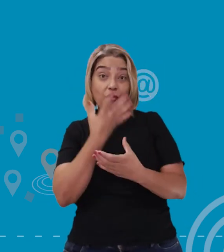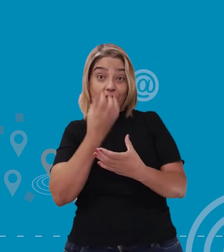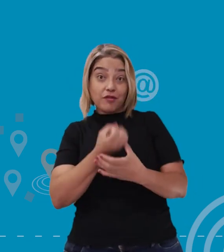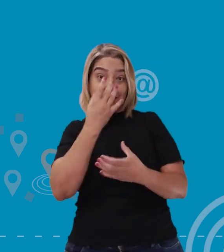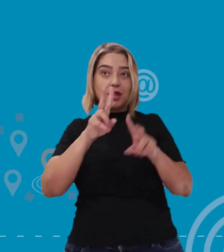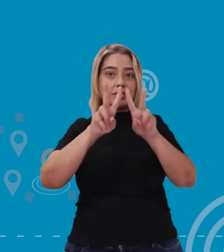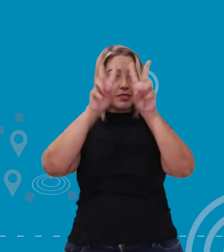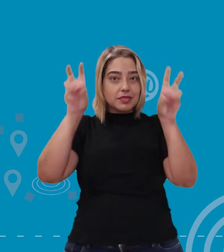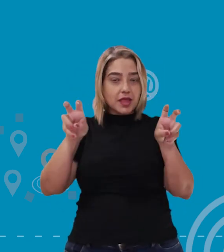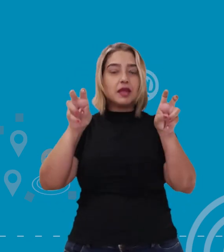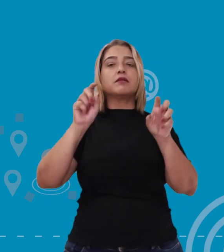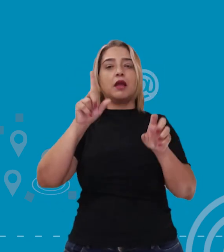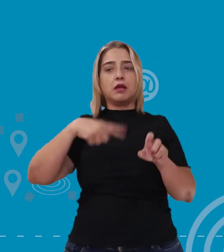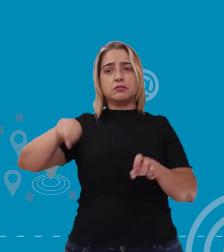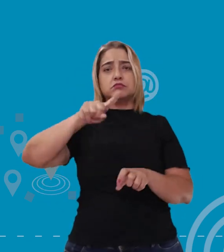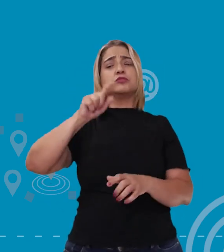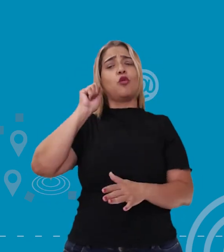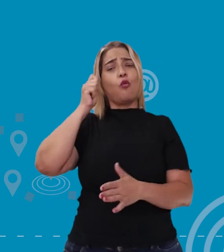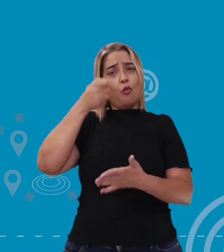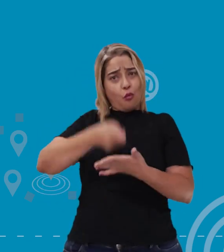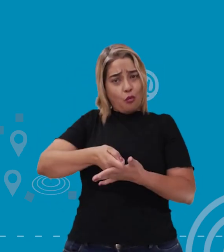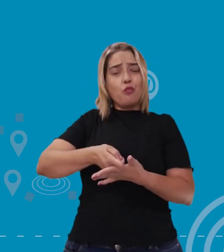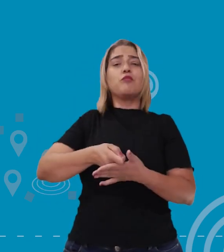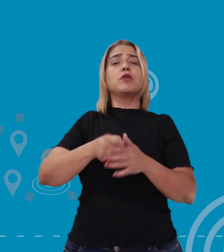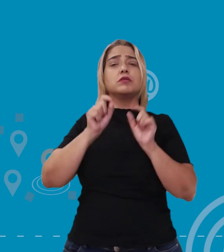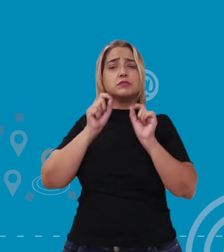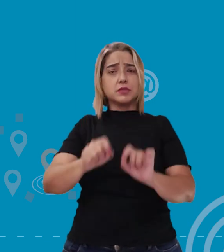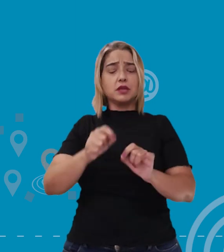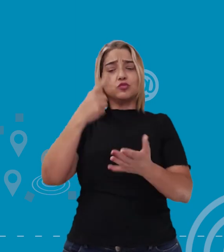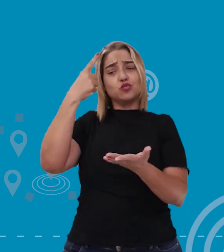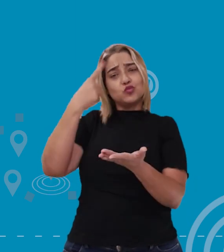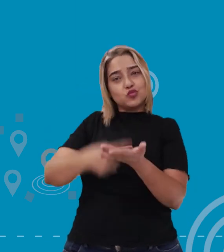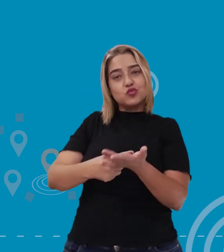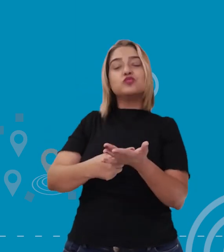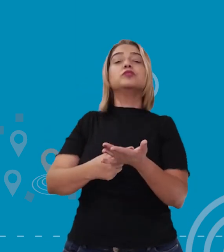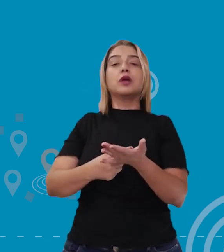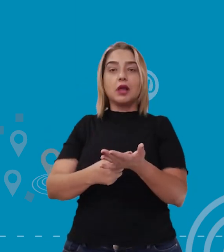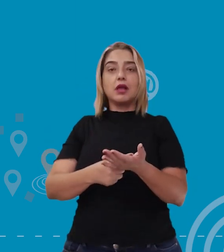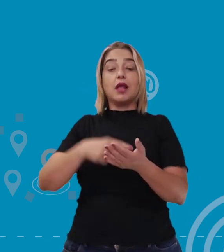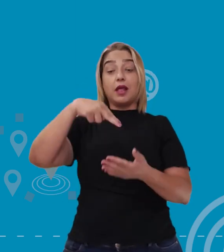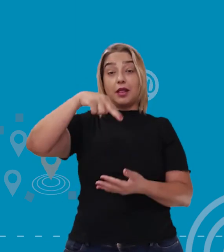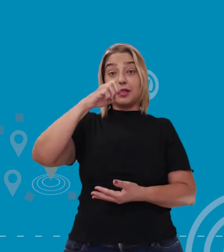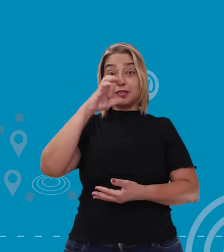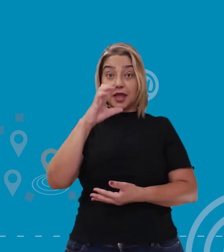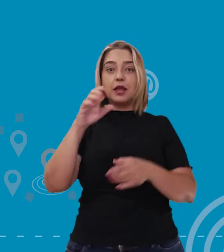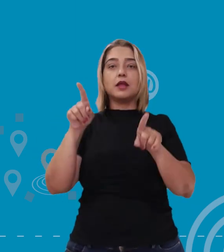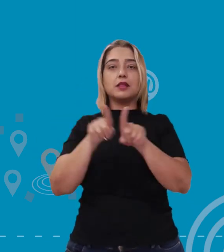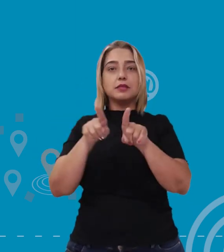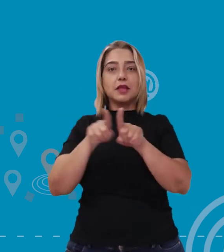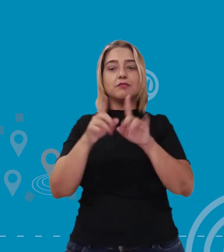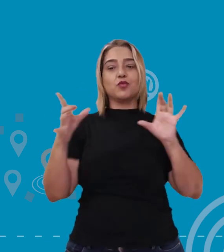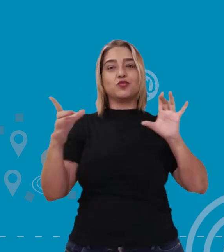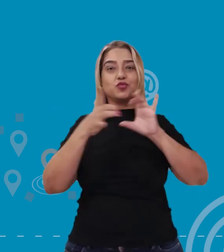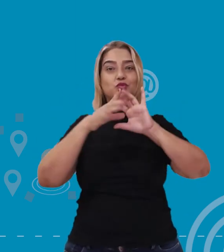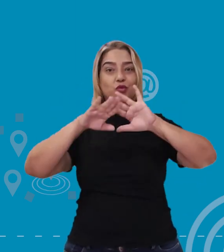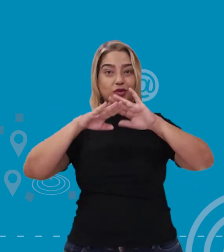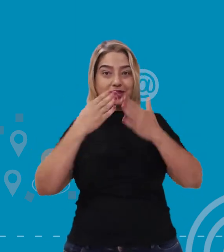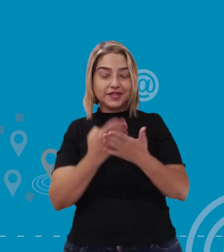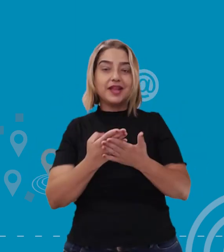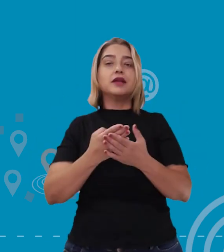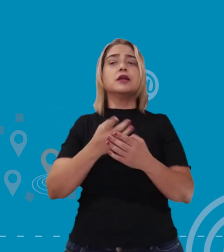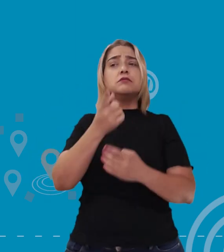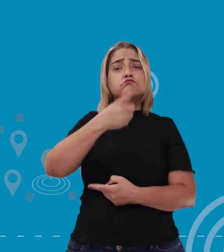o compromisso do NEC, Núcleo de Educação Conectada, com a alfabetização plena dos